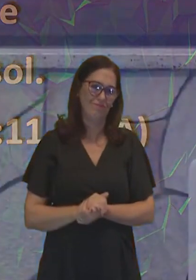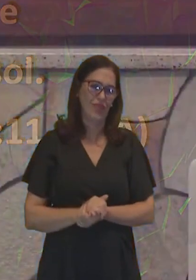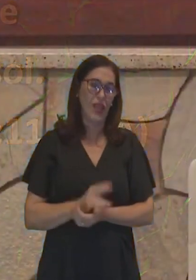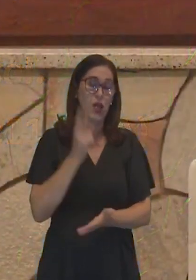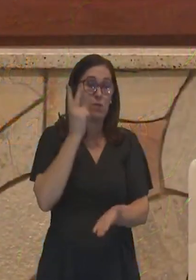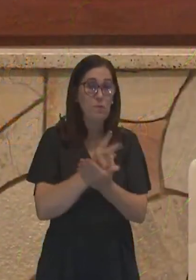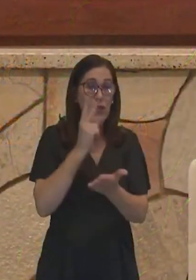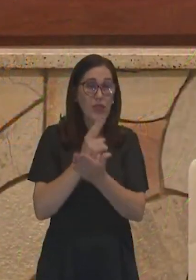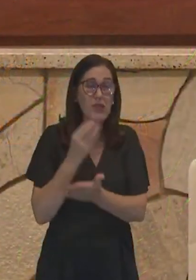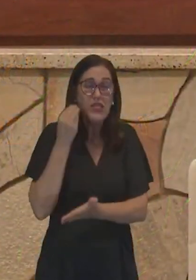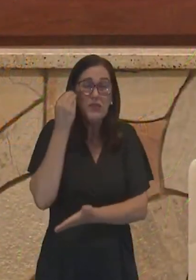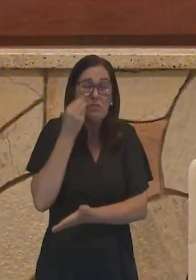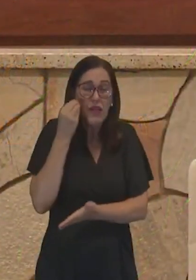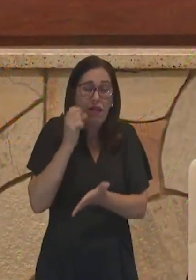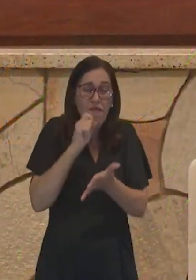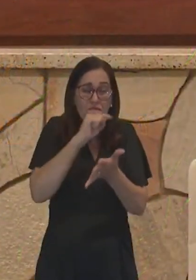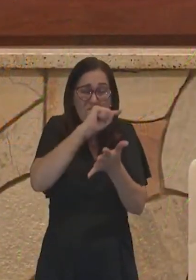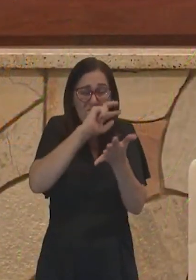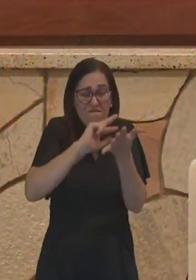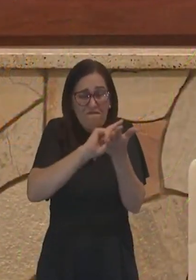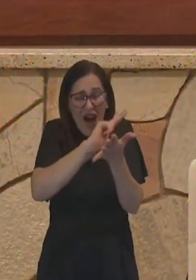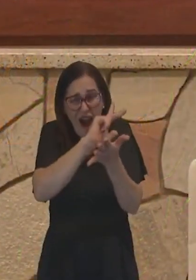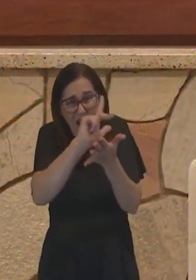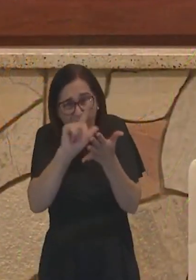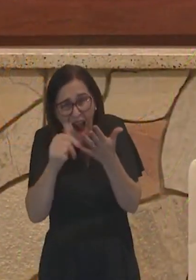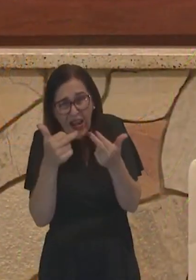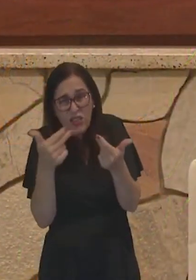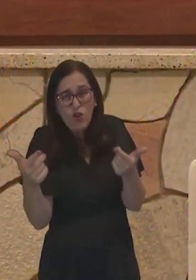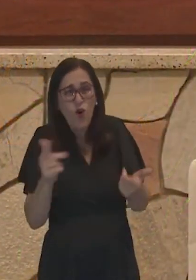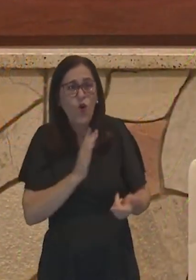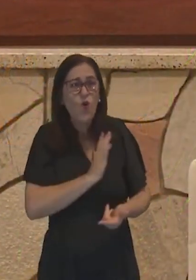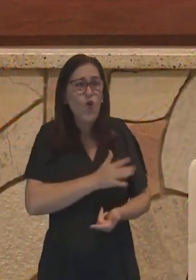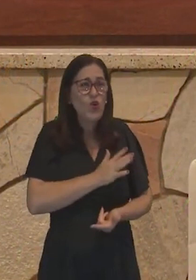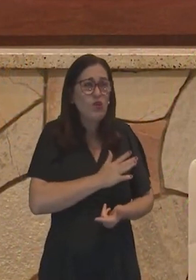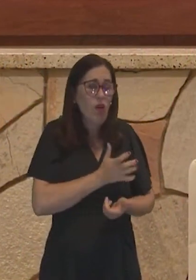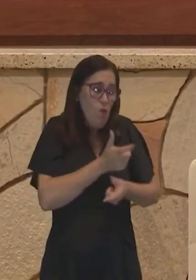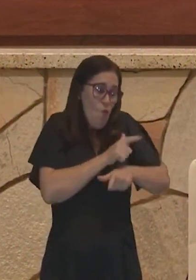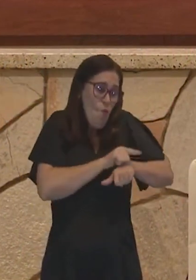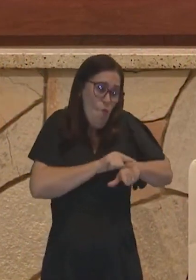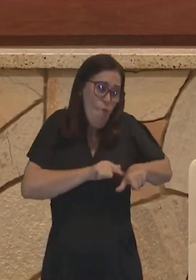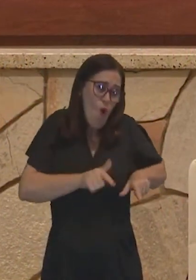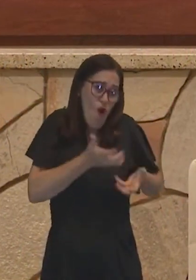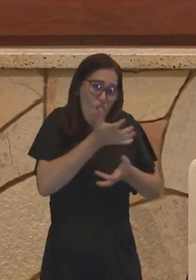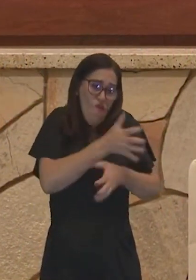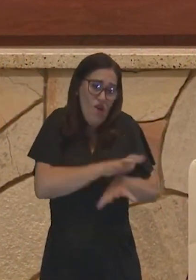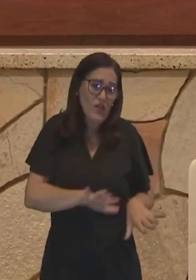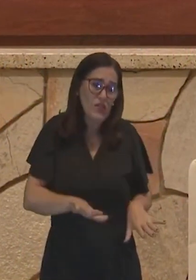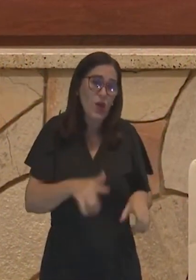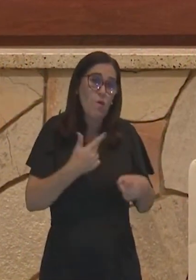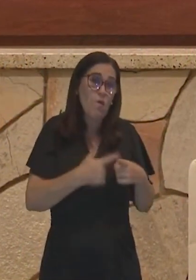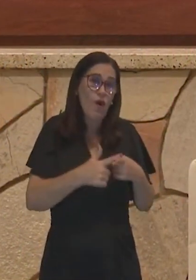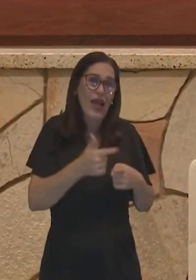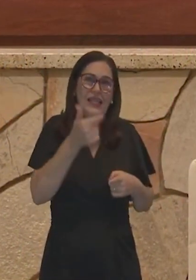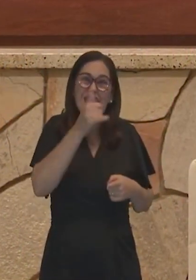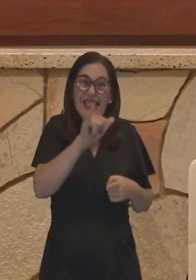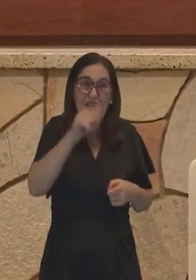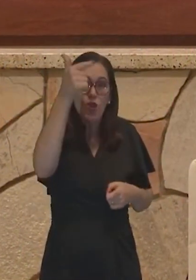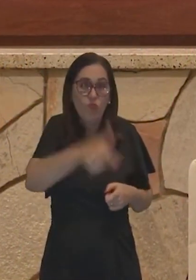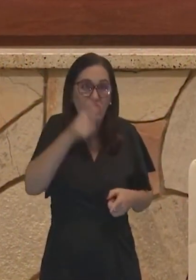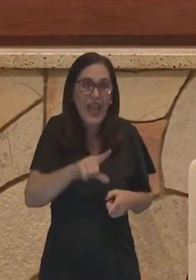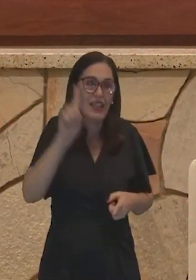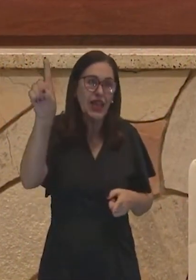tendo experimentado tantas coisas, o seu coração continuava vazio, porque uma vida sem Deus não